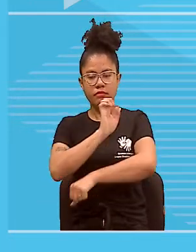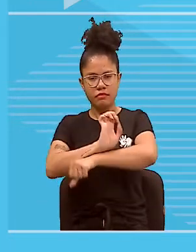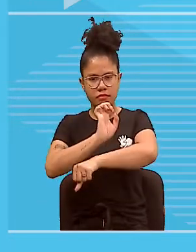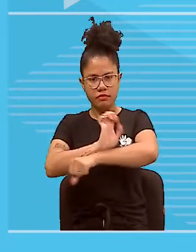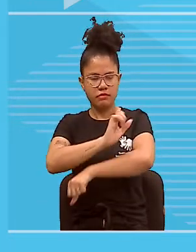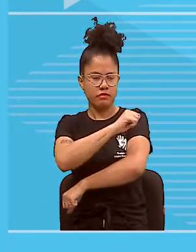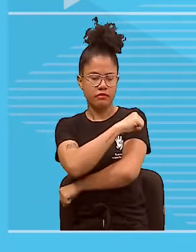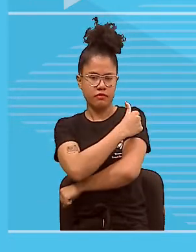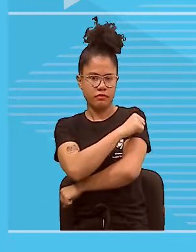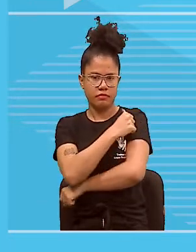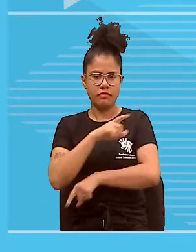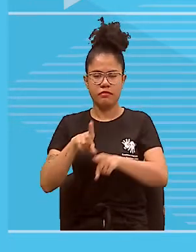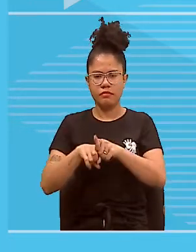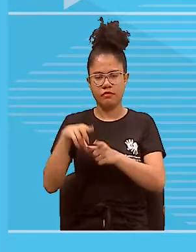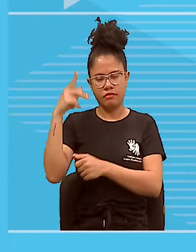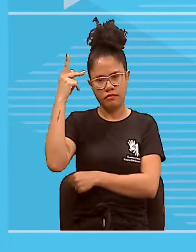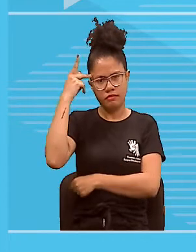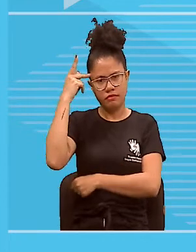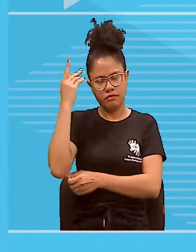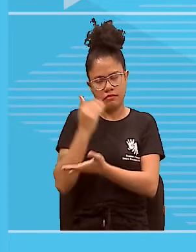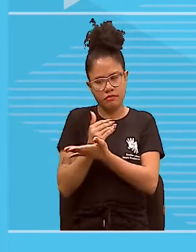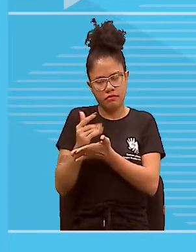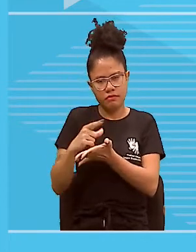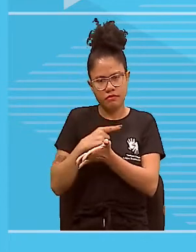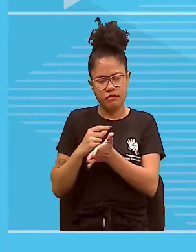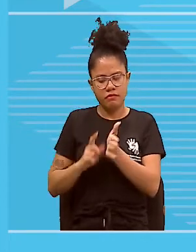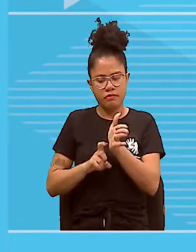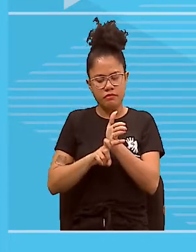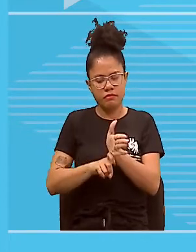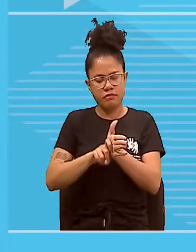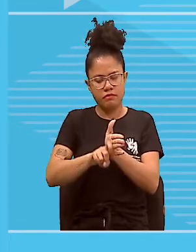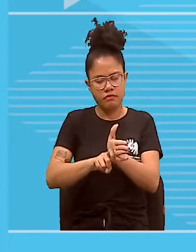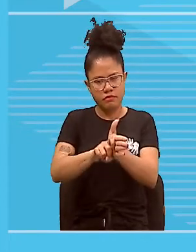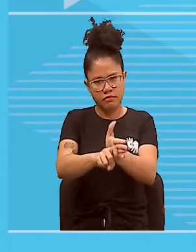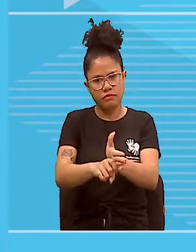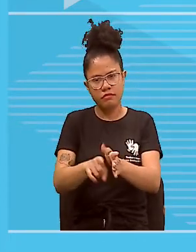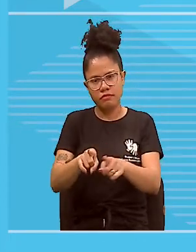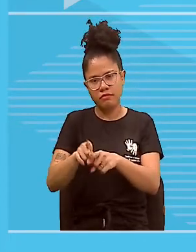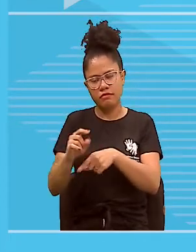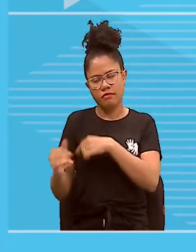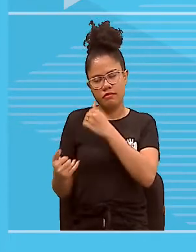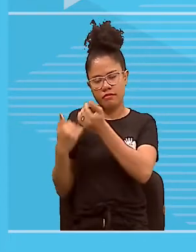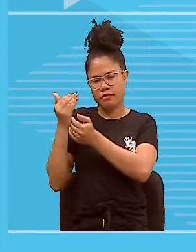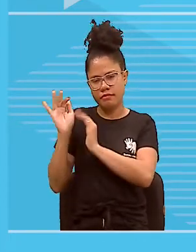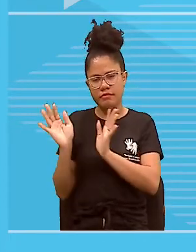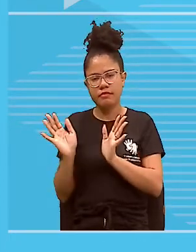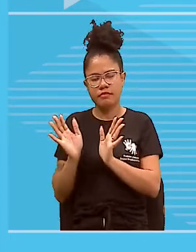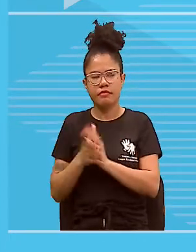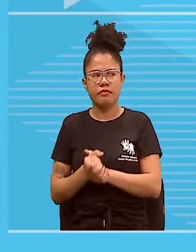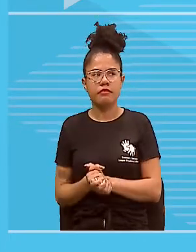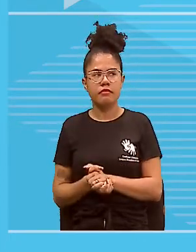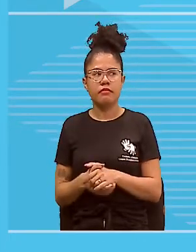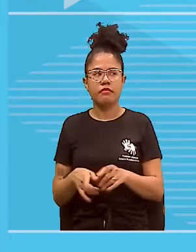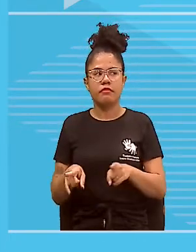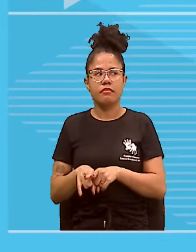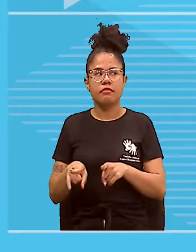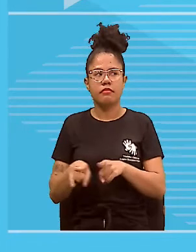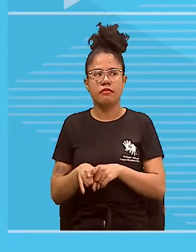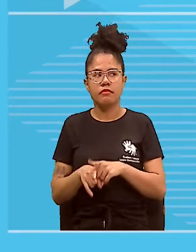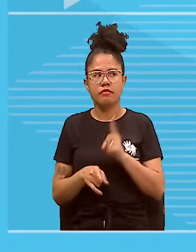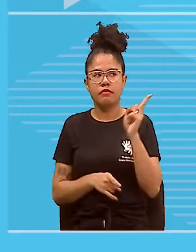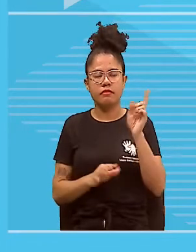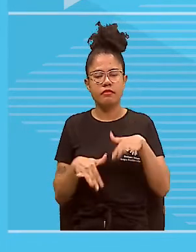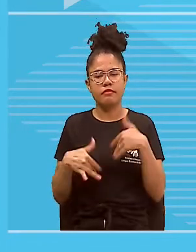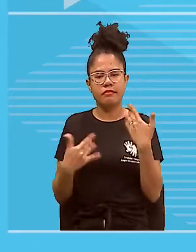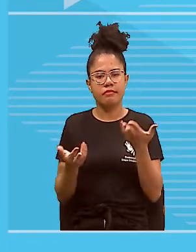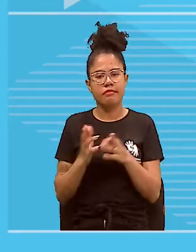metrô é você tá vendo que os centros urbanos começam a crescer sobre maneira e a paisagem Urbana ela é um pouquinho